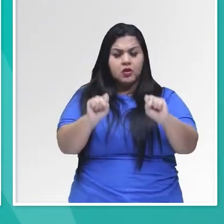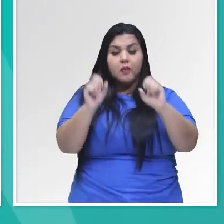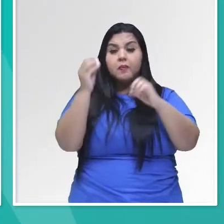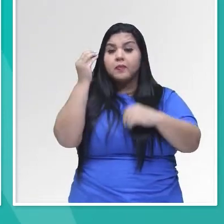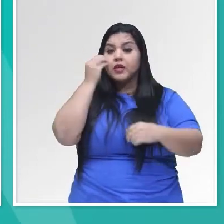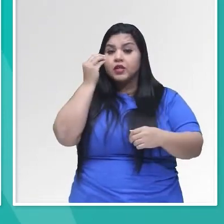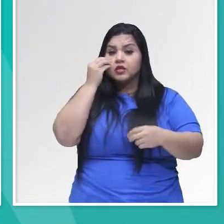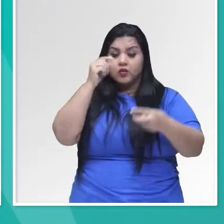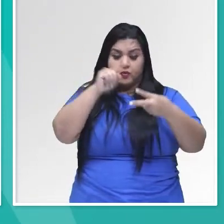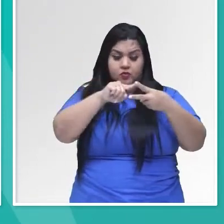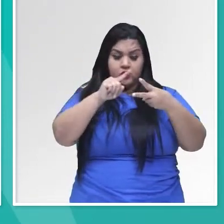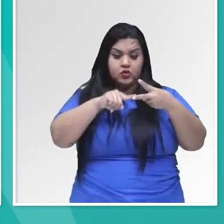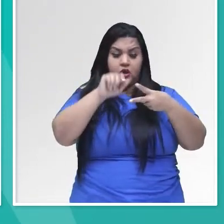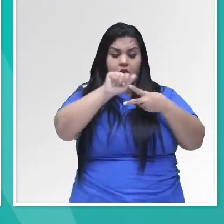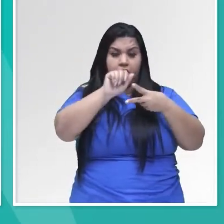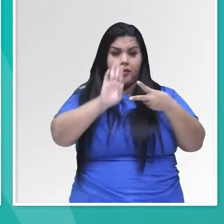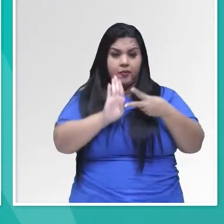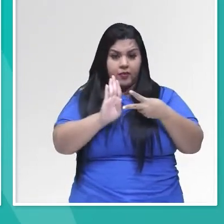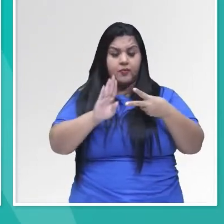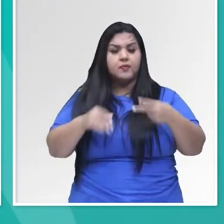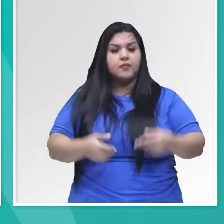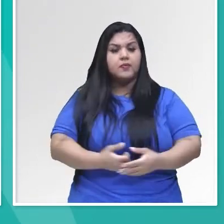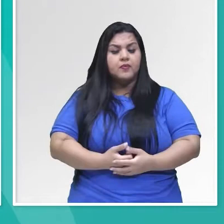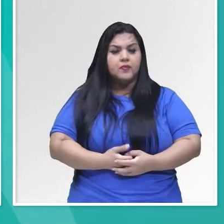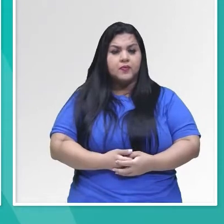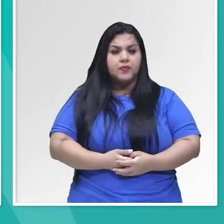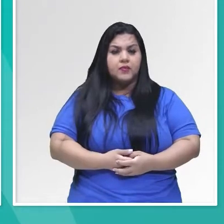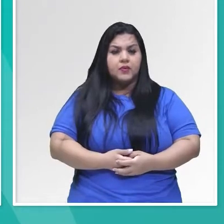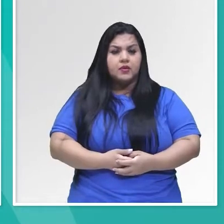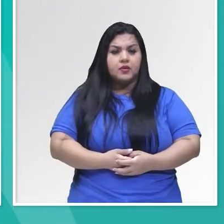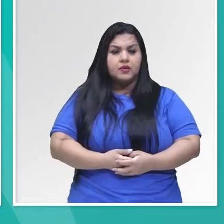Observa os dois exemplos aí. Observa.